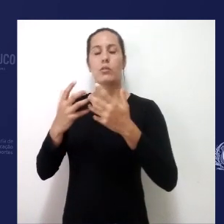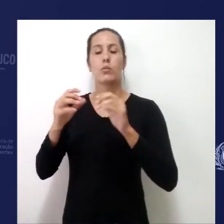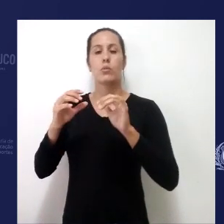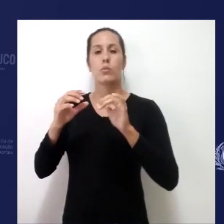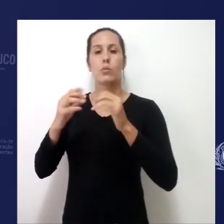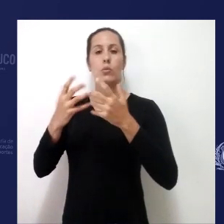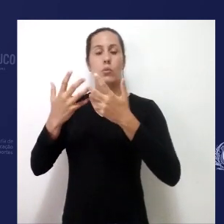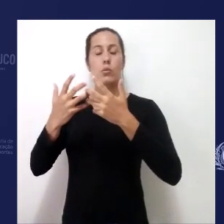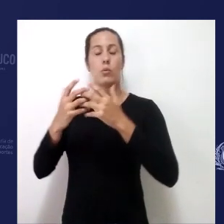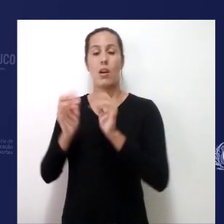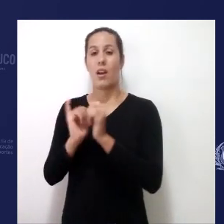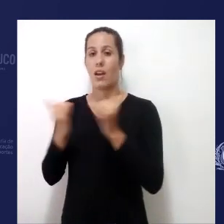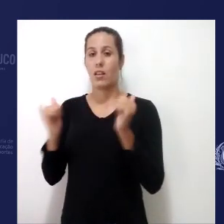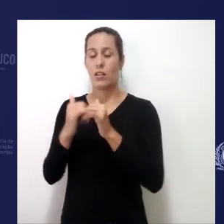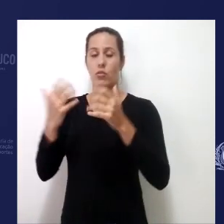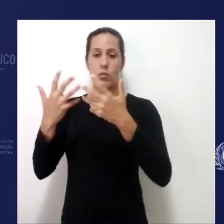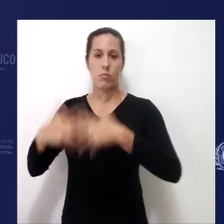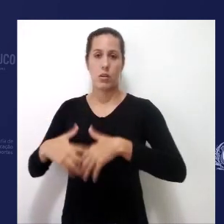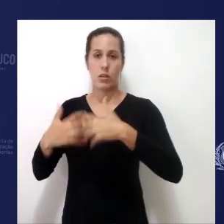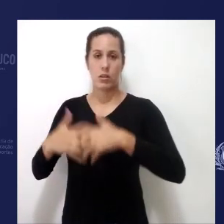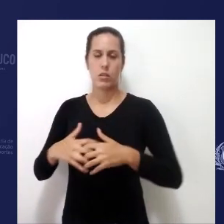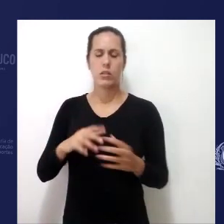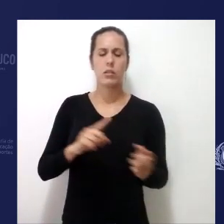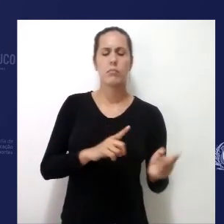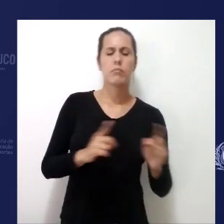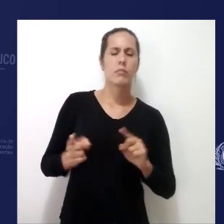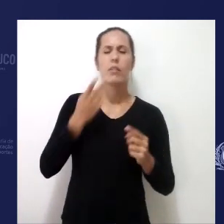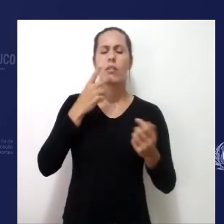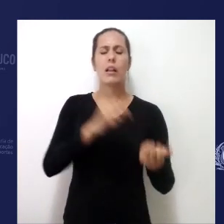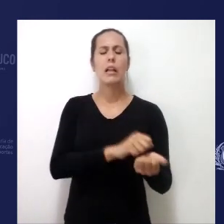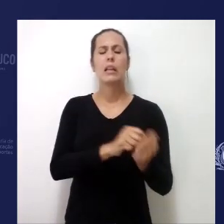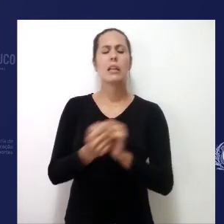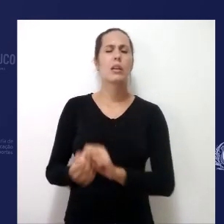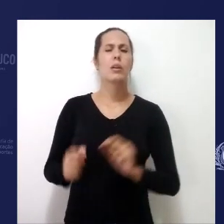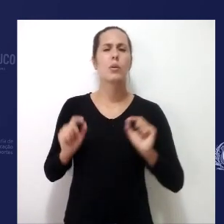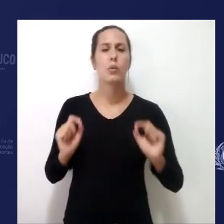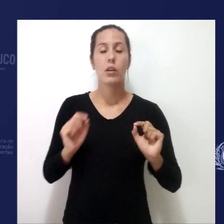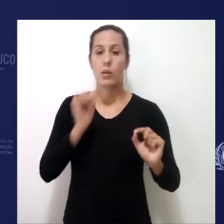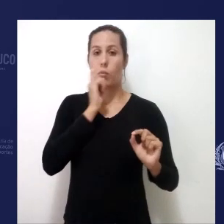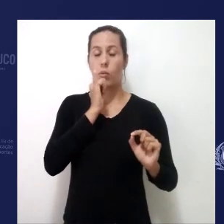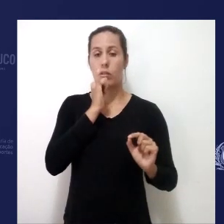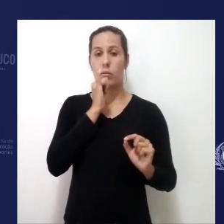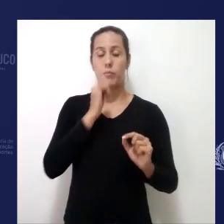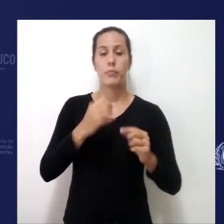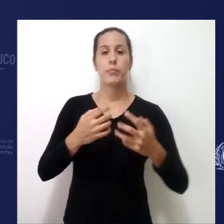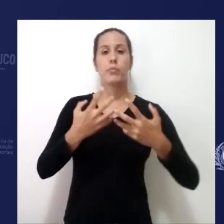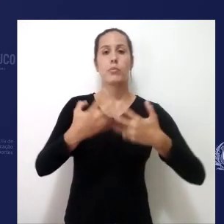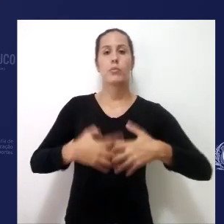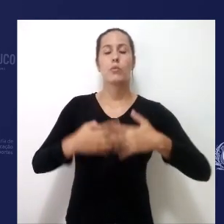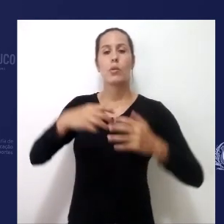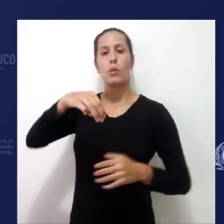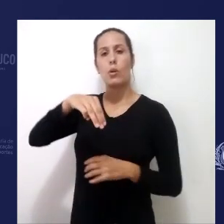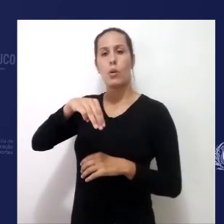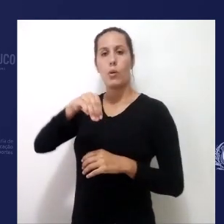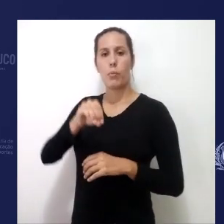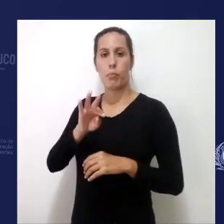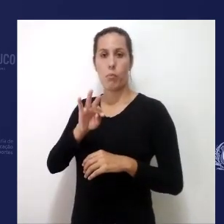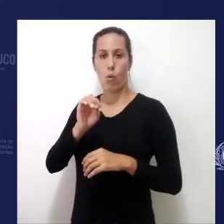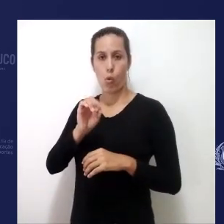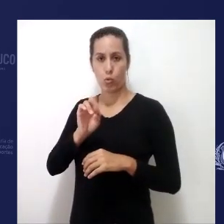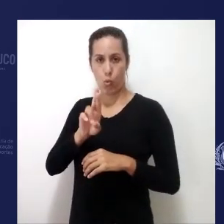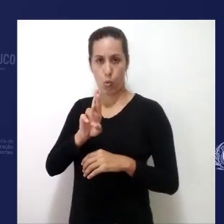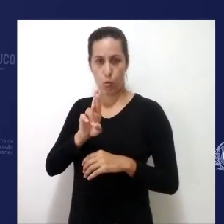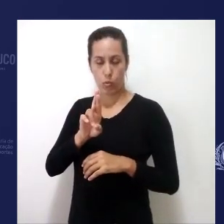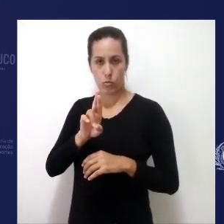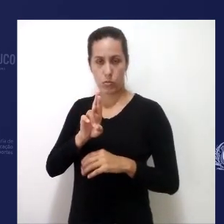máquina térmica, que vai converter o calor em trabalho. A gente tem o que a gente chama de motor a vapor. Na realidade, ele